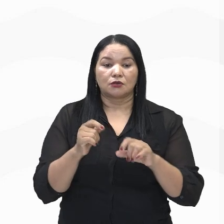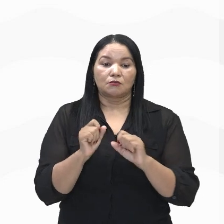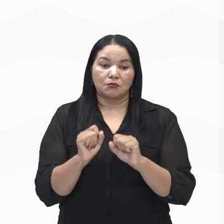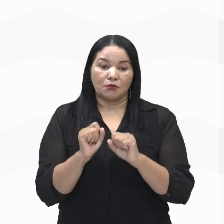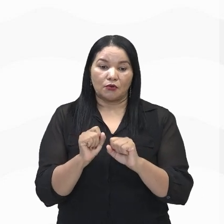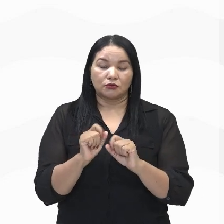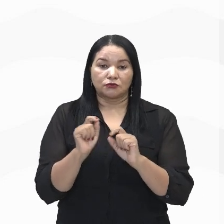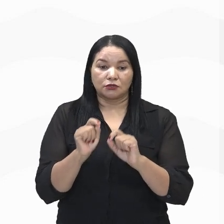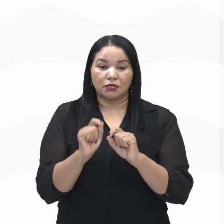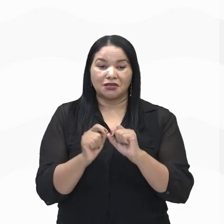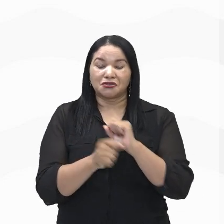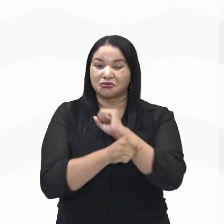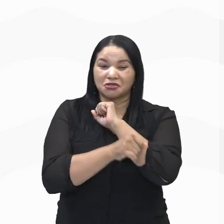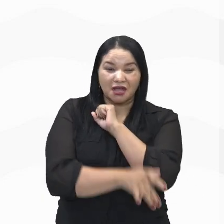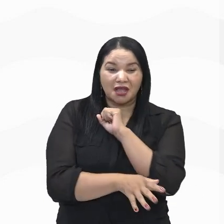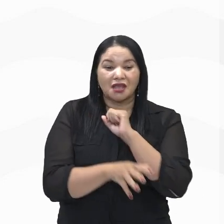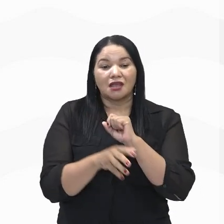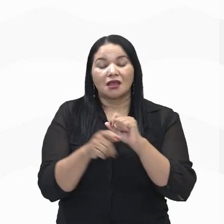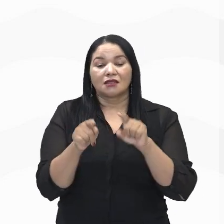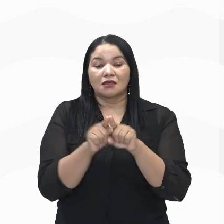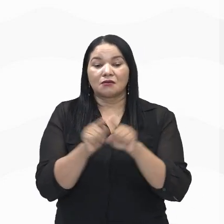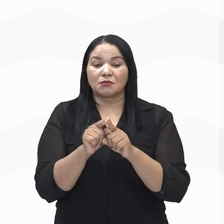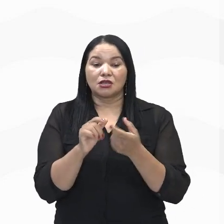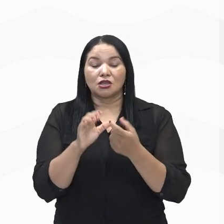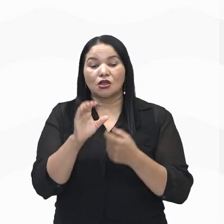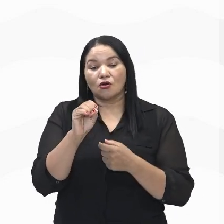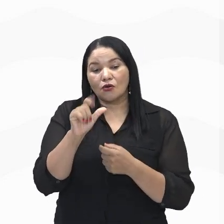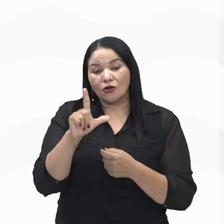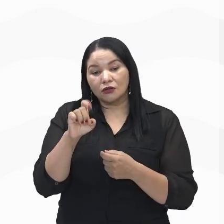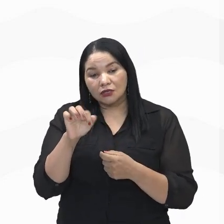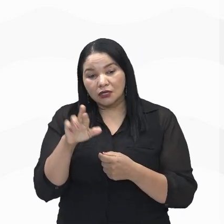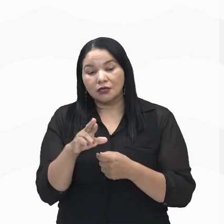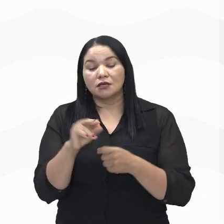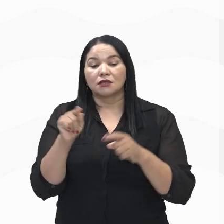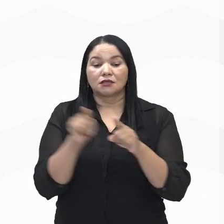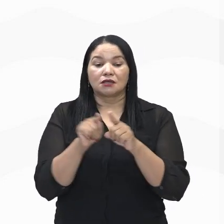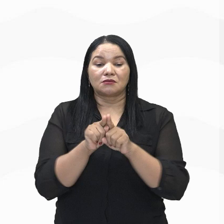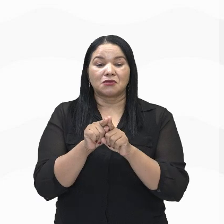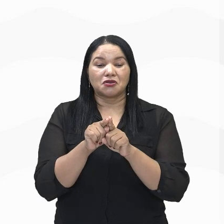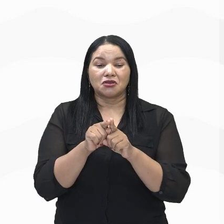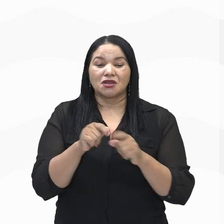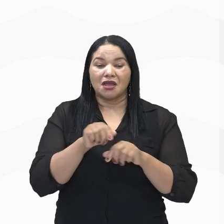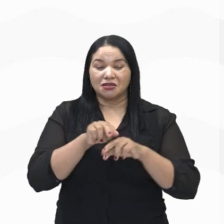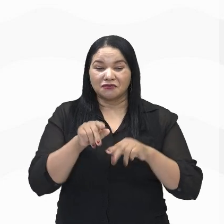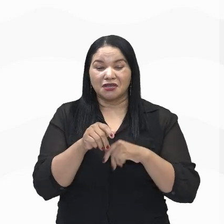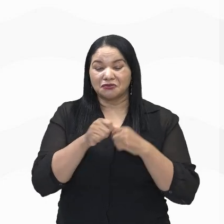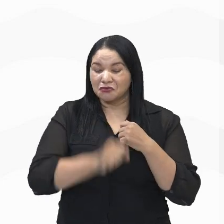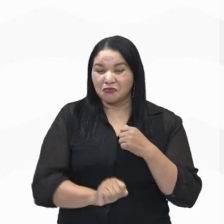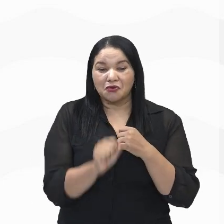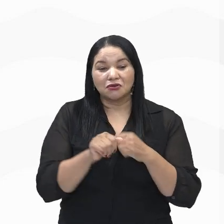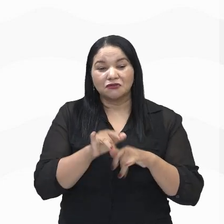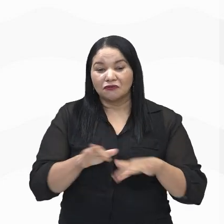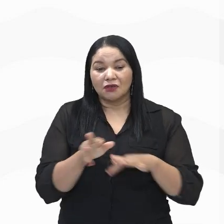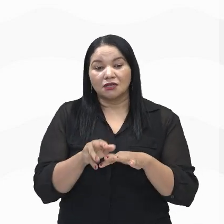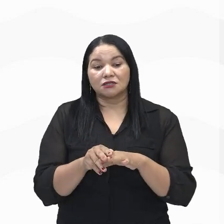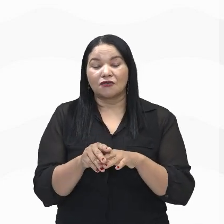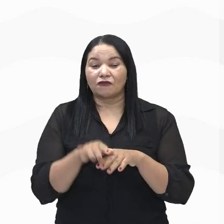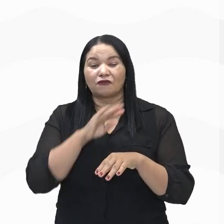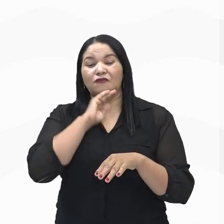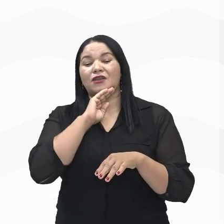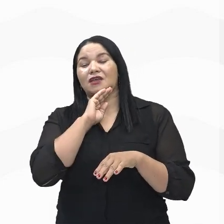Pode transmitir diarreia, pode transmitir cólera, desinteria, febre